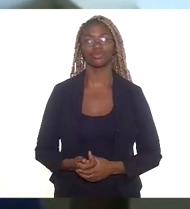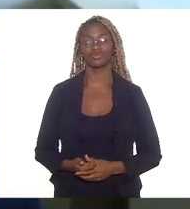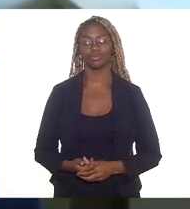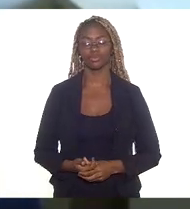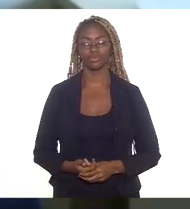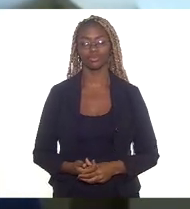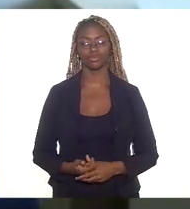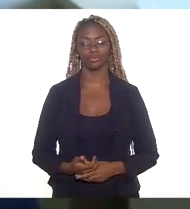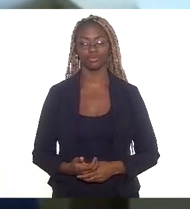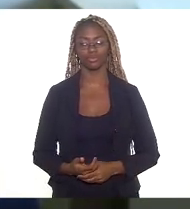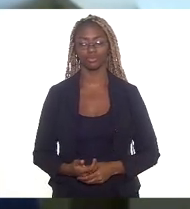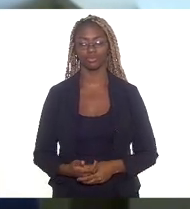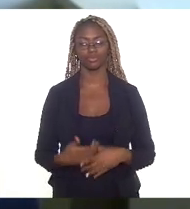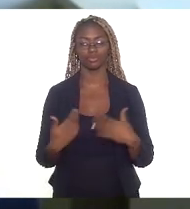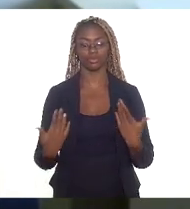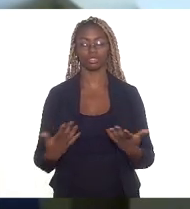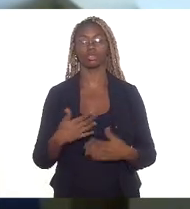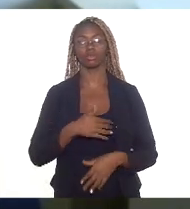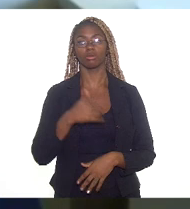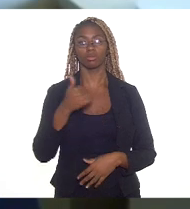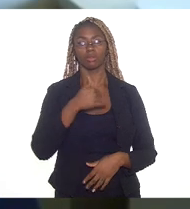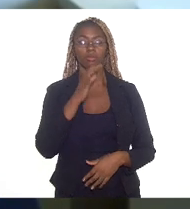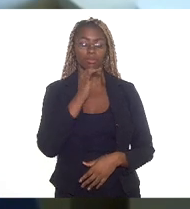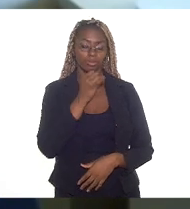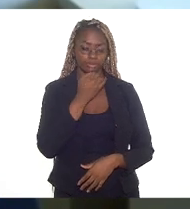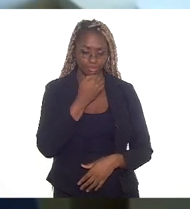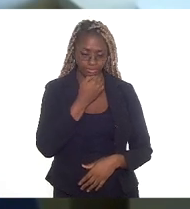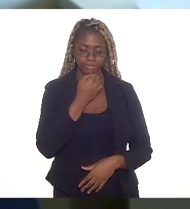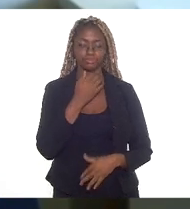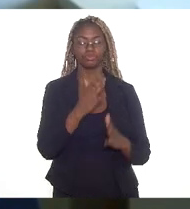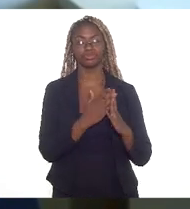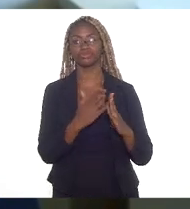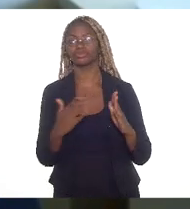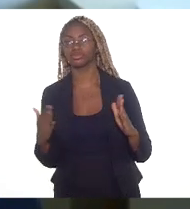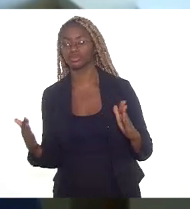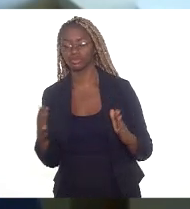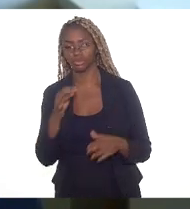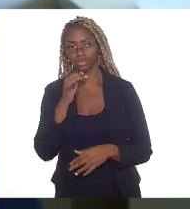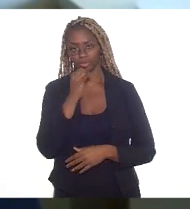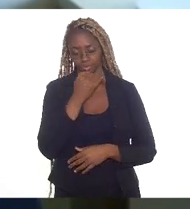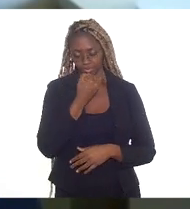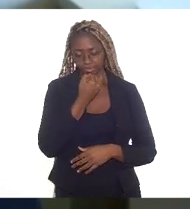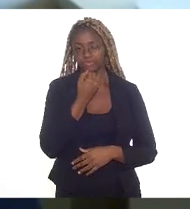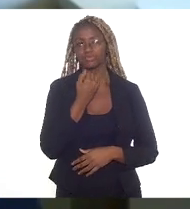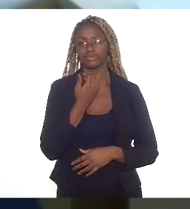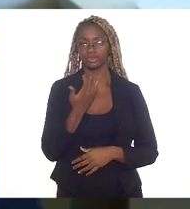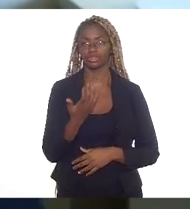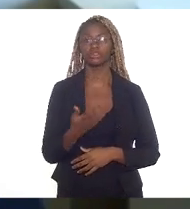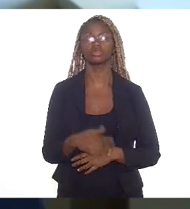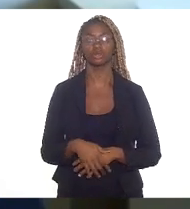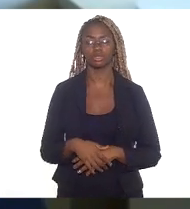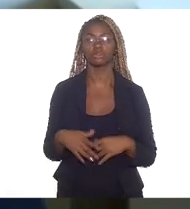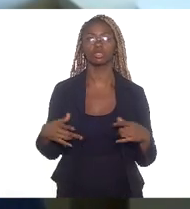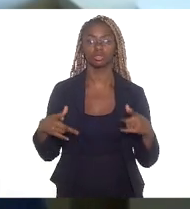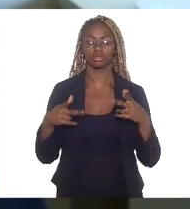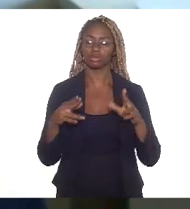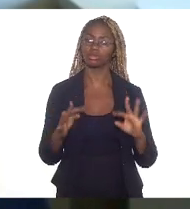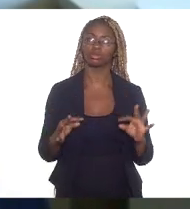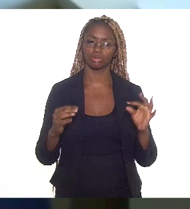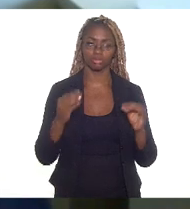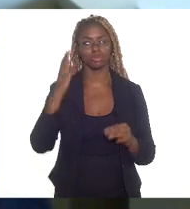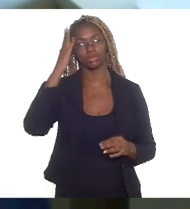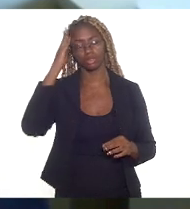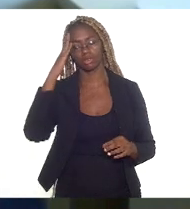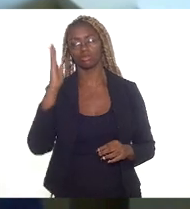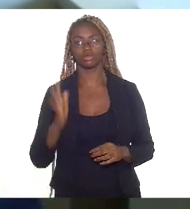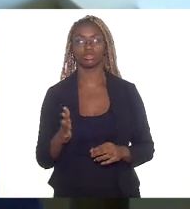Então, esse primeiro lamento, esse momento de tristeza, um reflexo